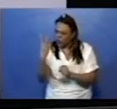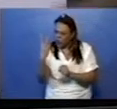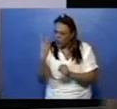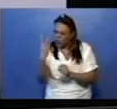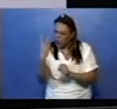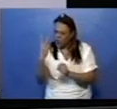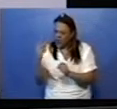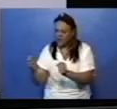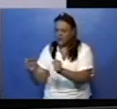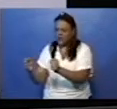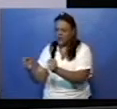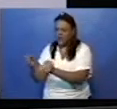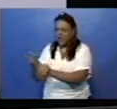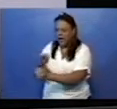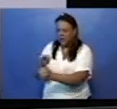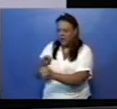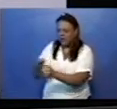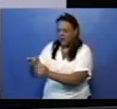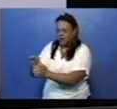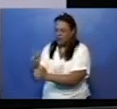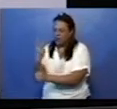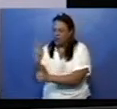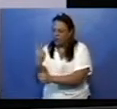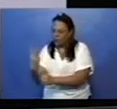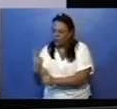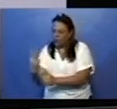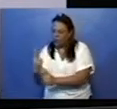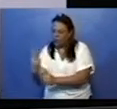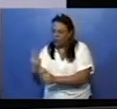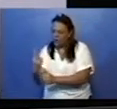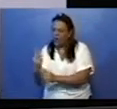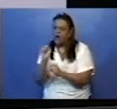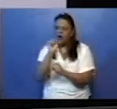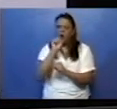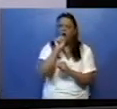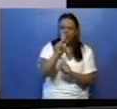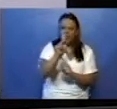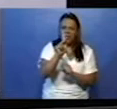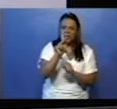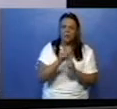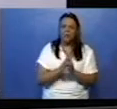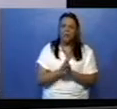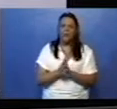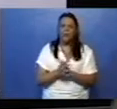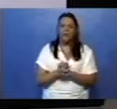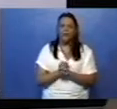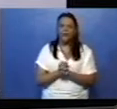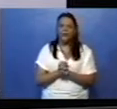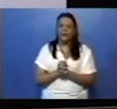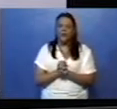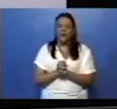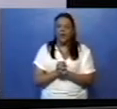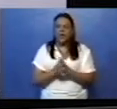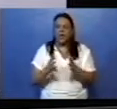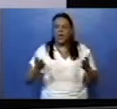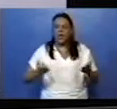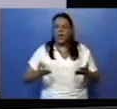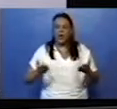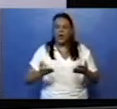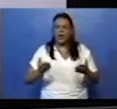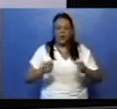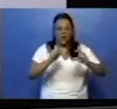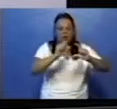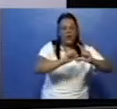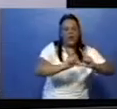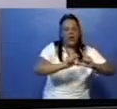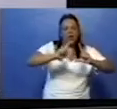para caracterizar o substantivo. Que fique claro isso daí, certo? Então, vamos lá. Agora, vamos trabalhar, então, o grau